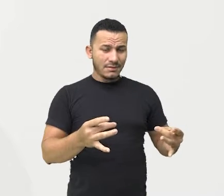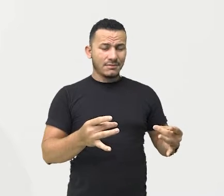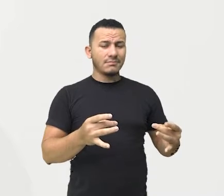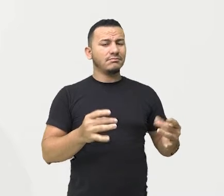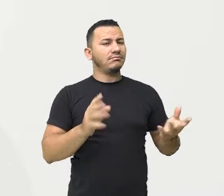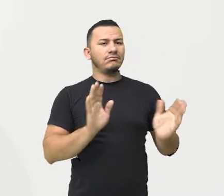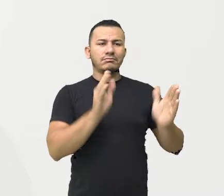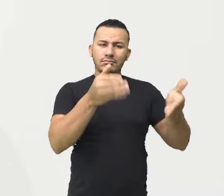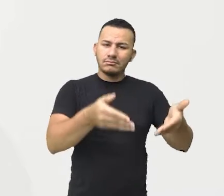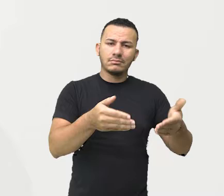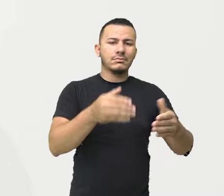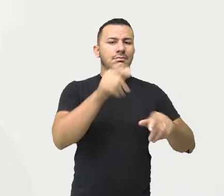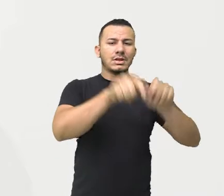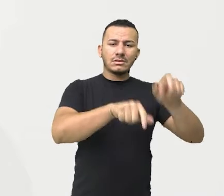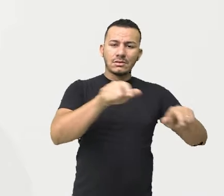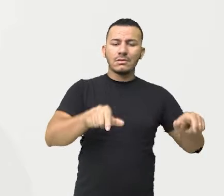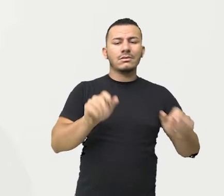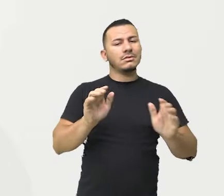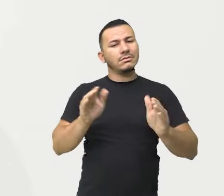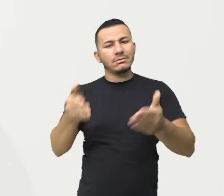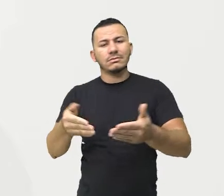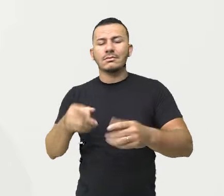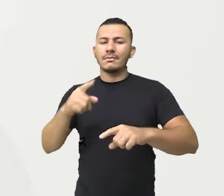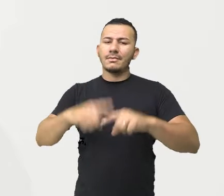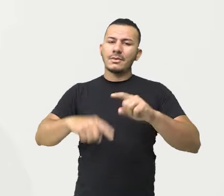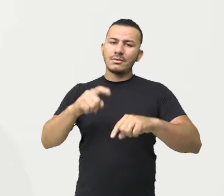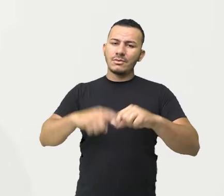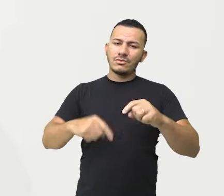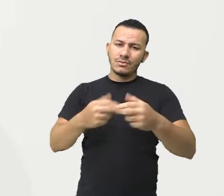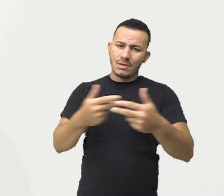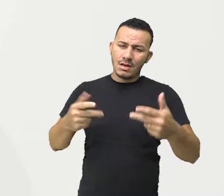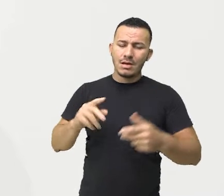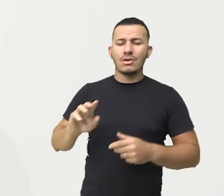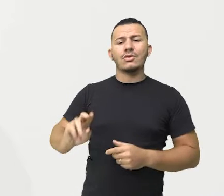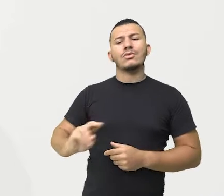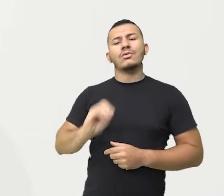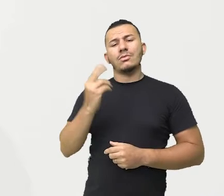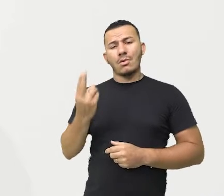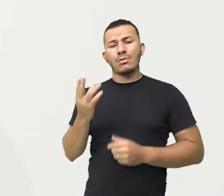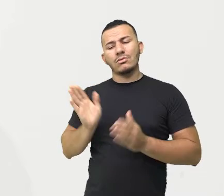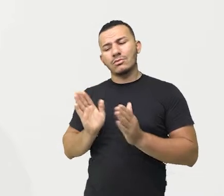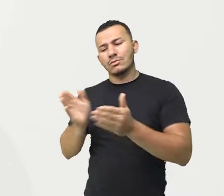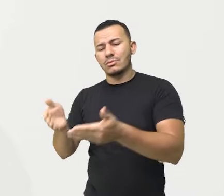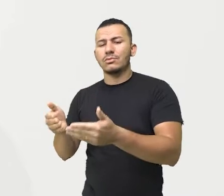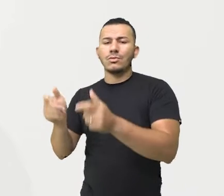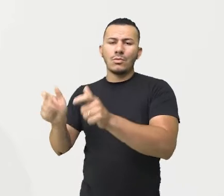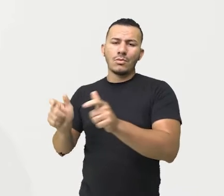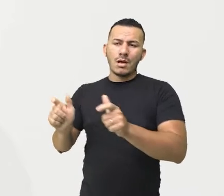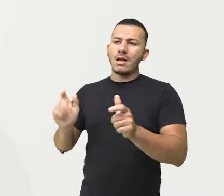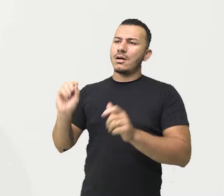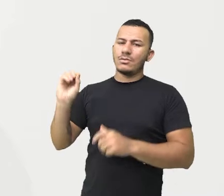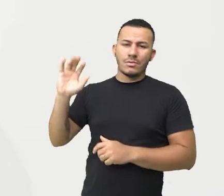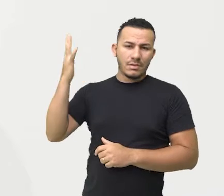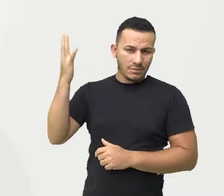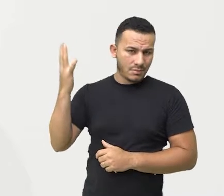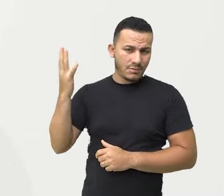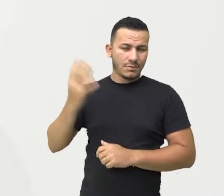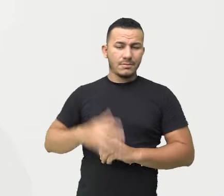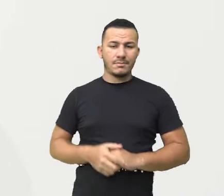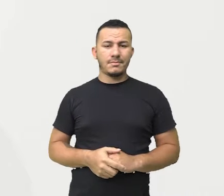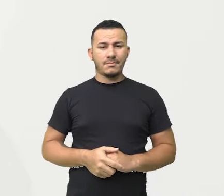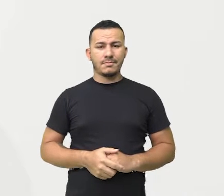sobre pessoas, objetos ou lugares, situações. Então,